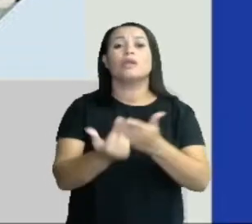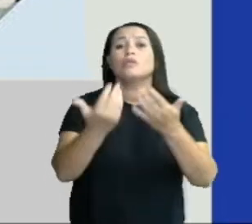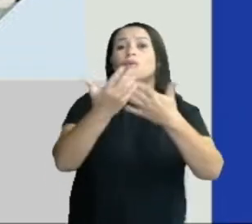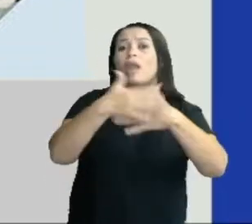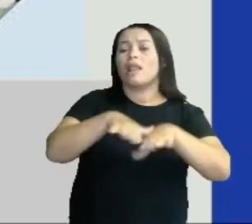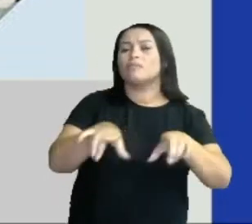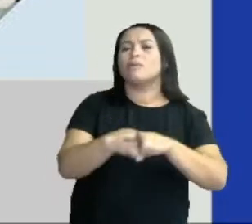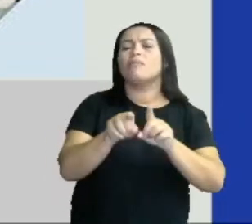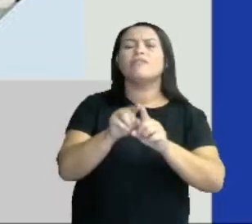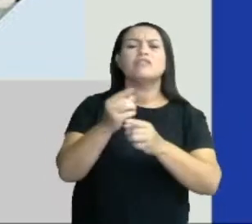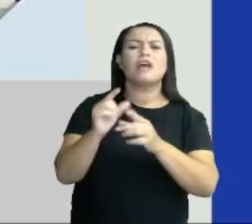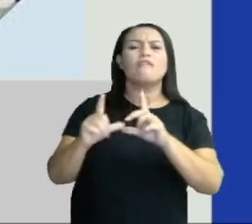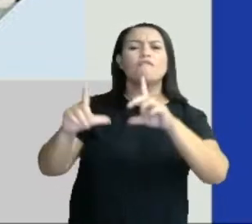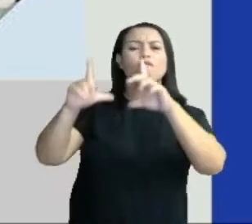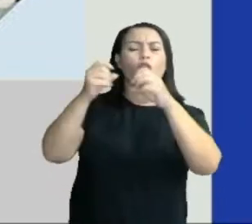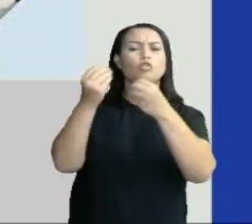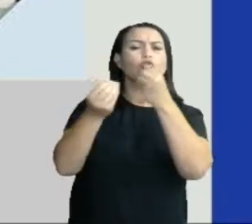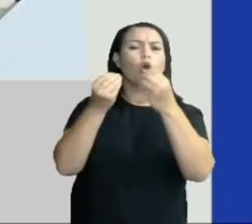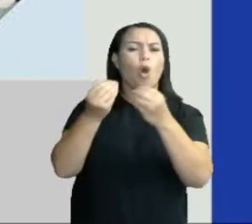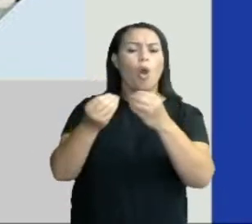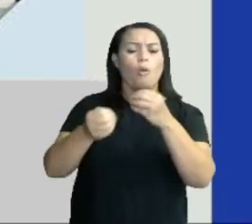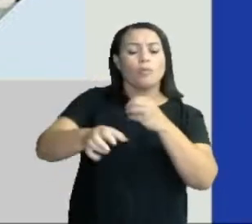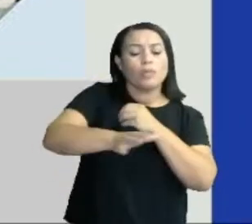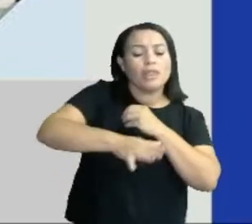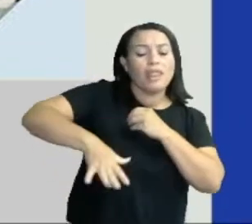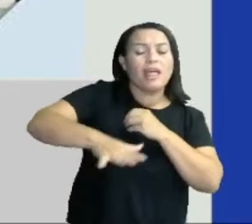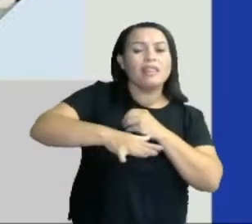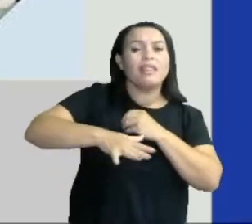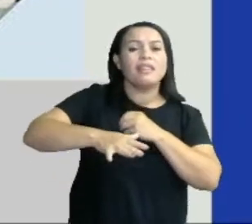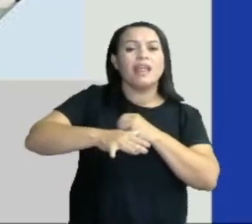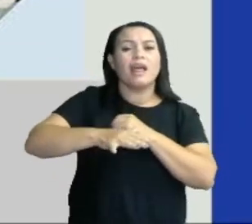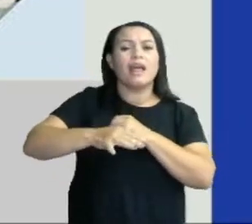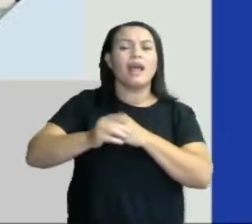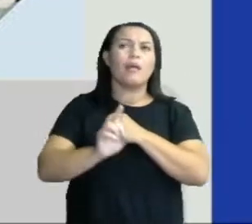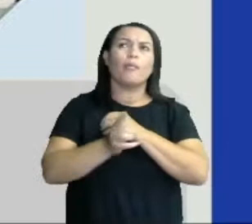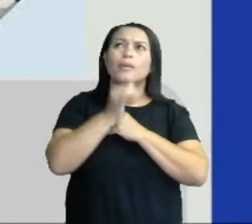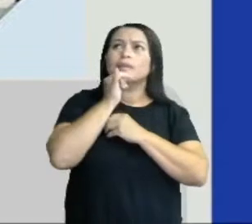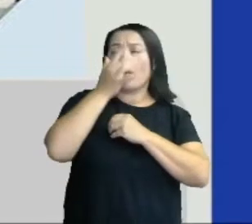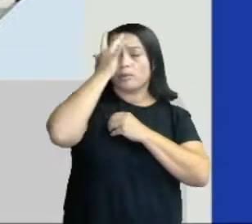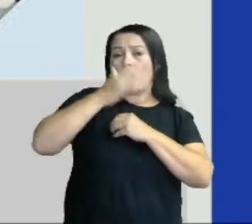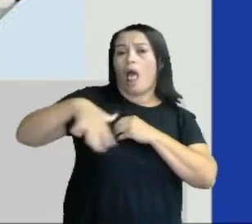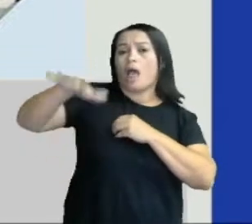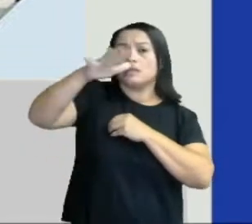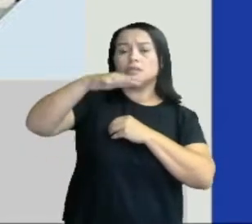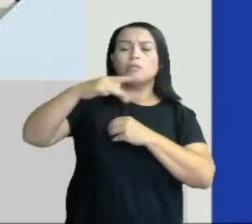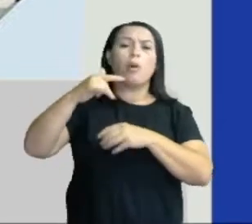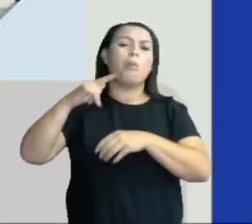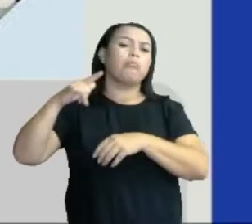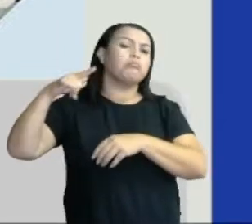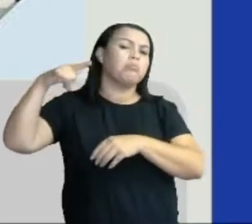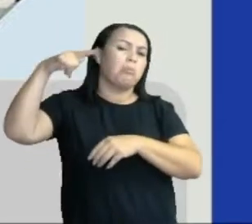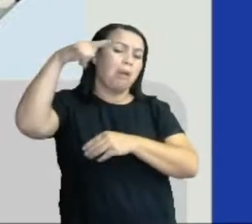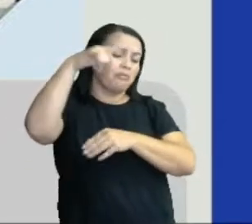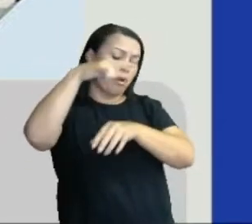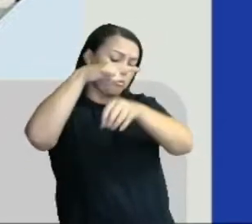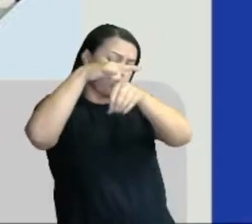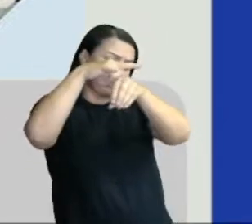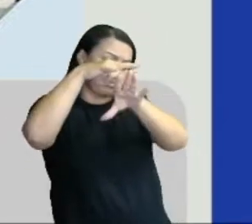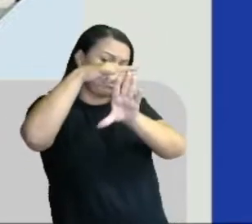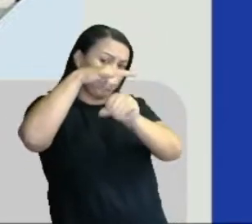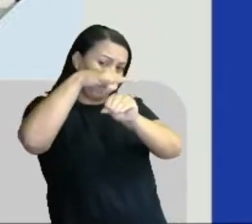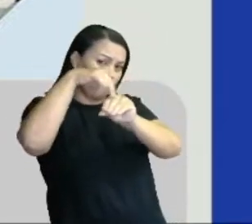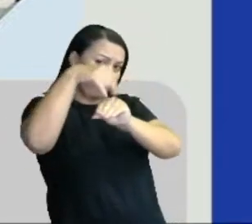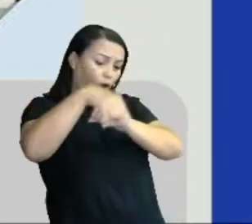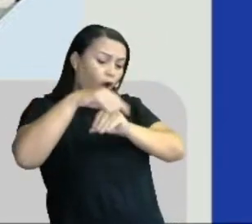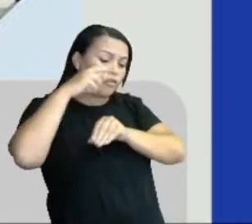de fazer fotos da superfície da Terra de uma parte lá de cima, através de um avião, por exemplo,